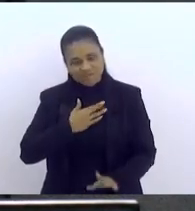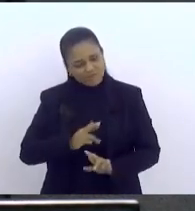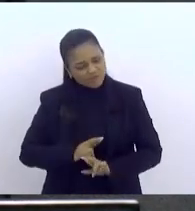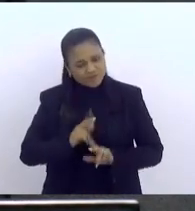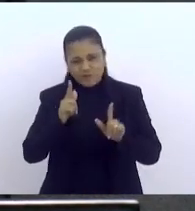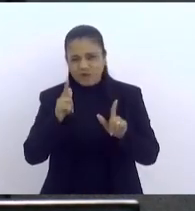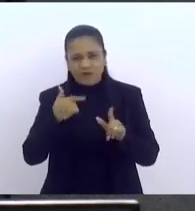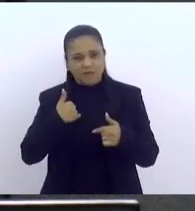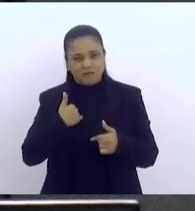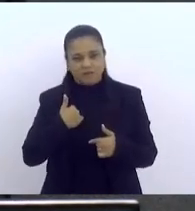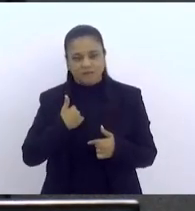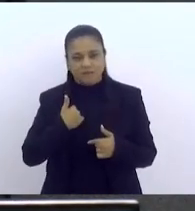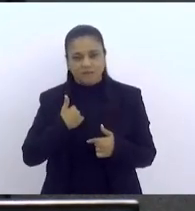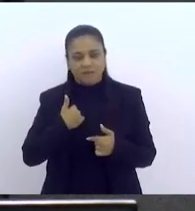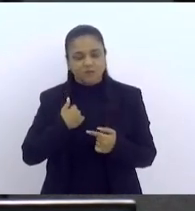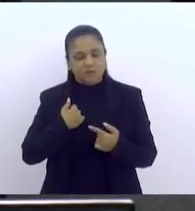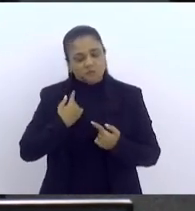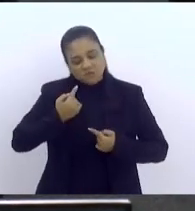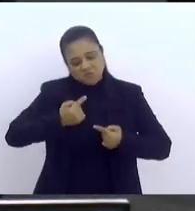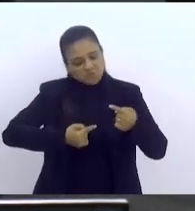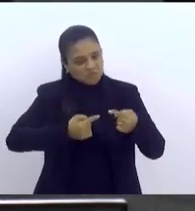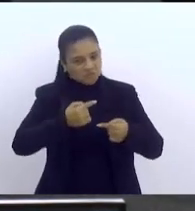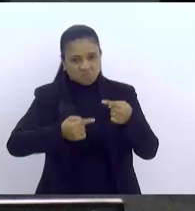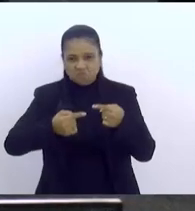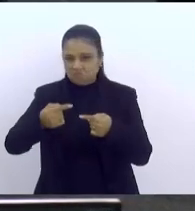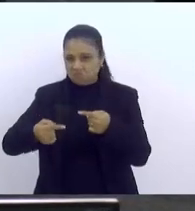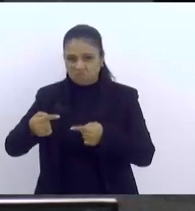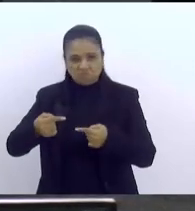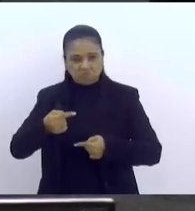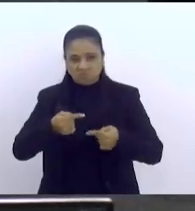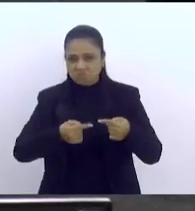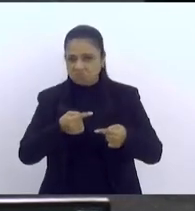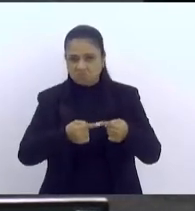Eu não vou debater tecnicamente,